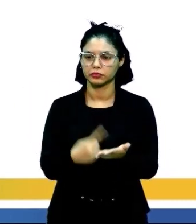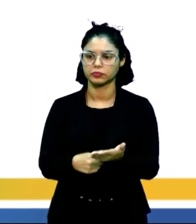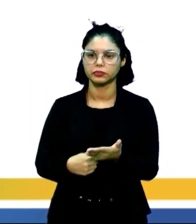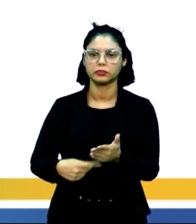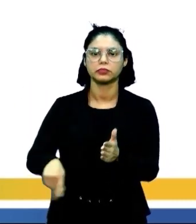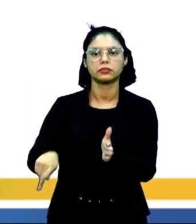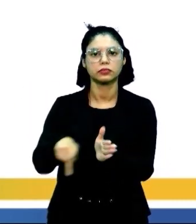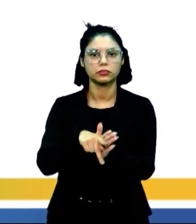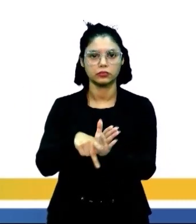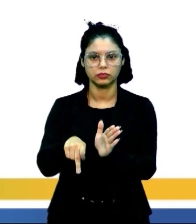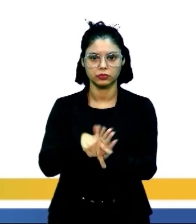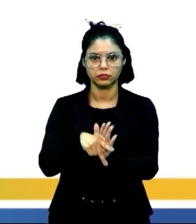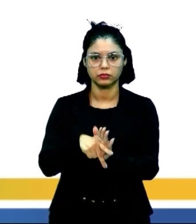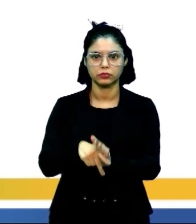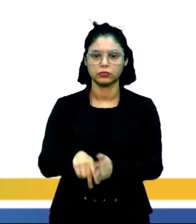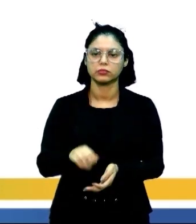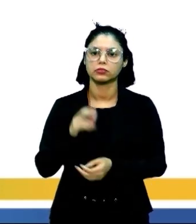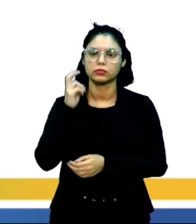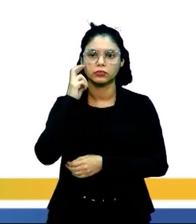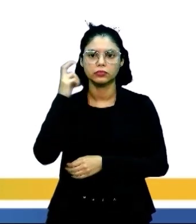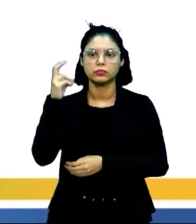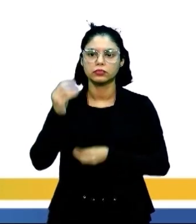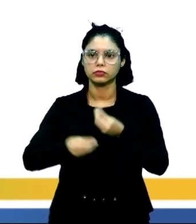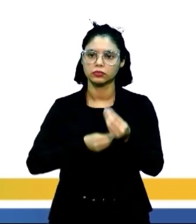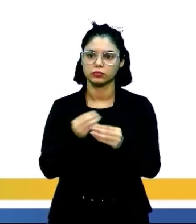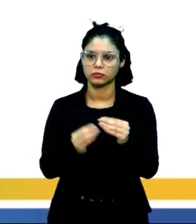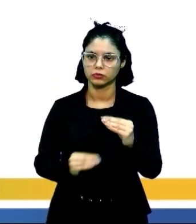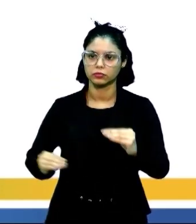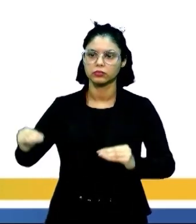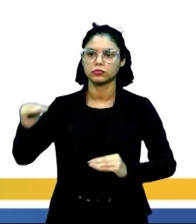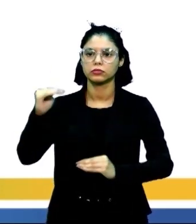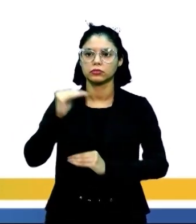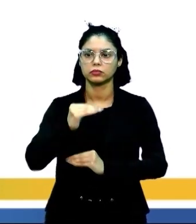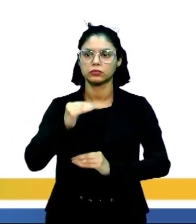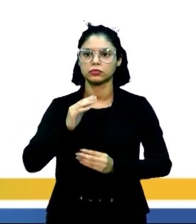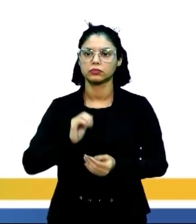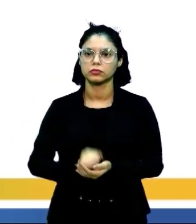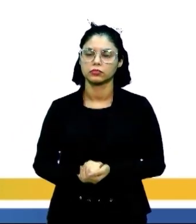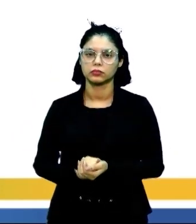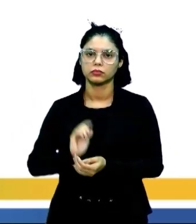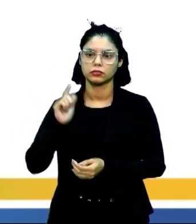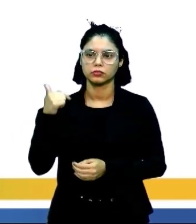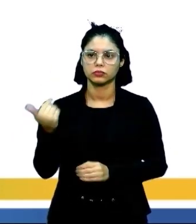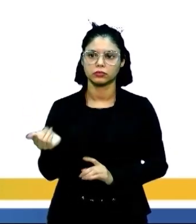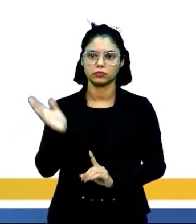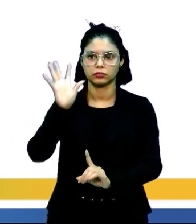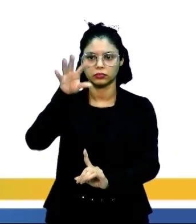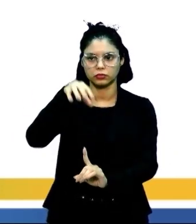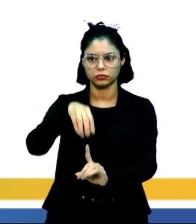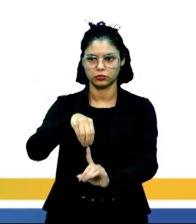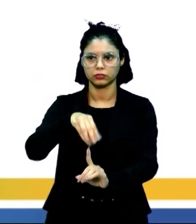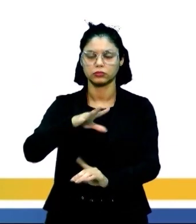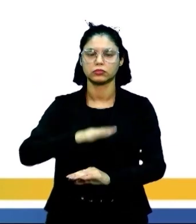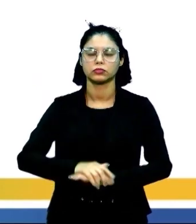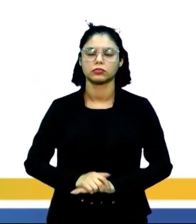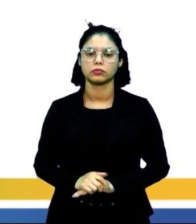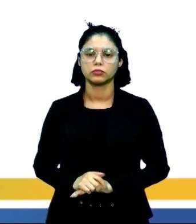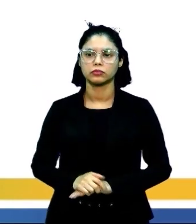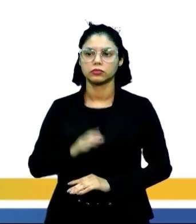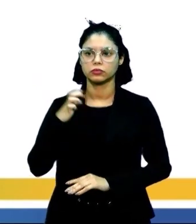sociedade considerarem sua própria cultura como superior às demais denominamos